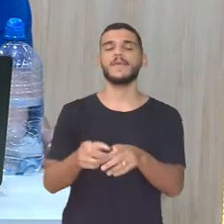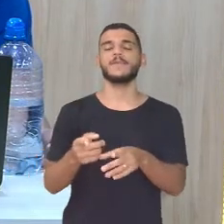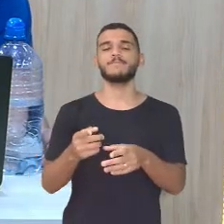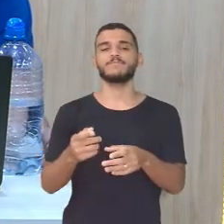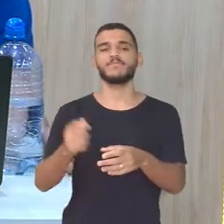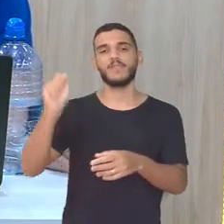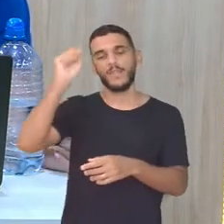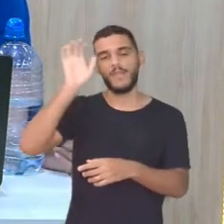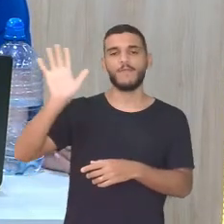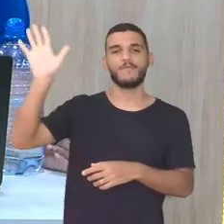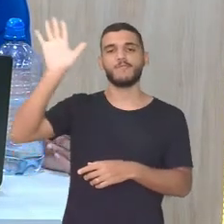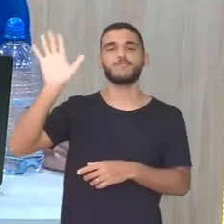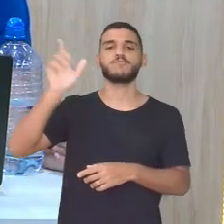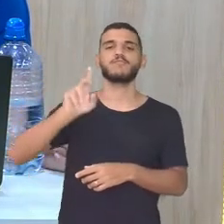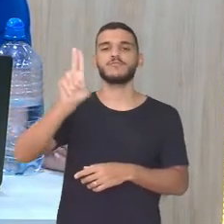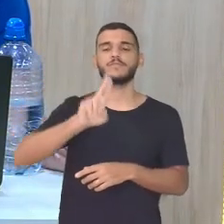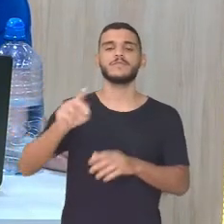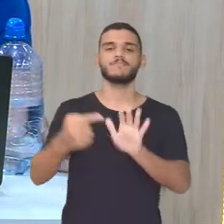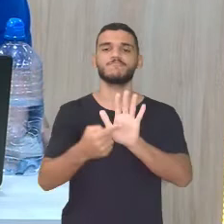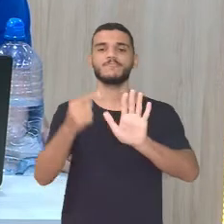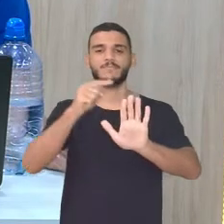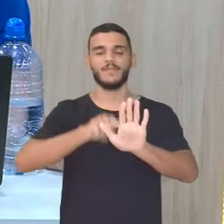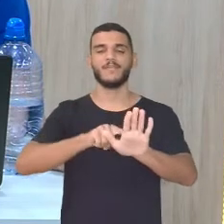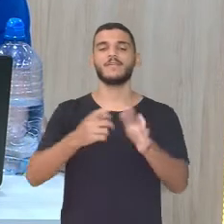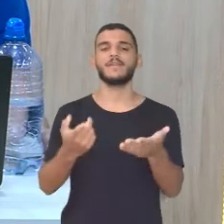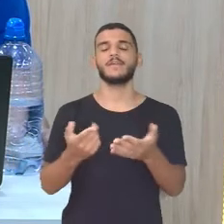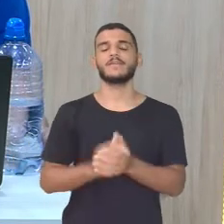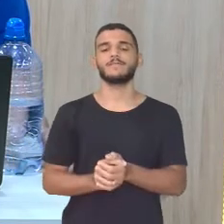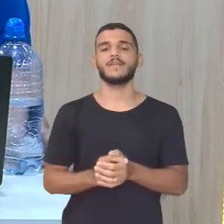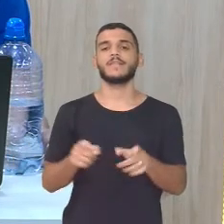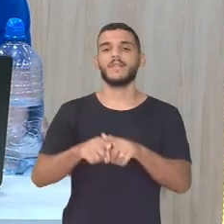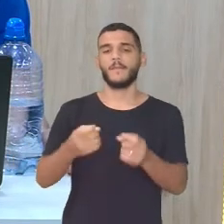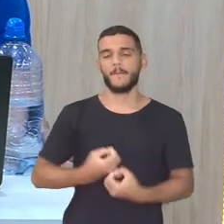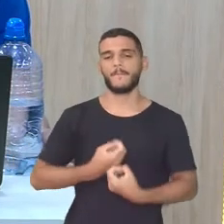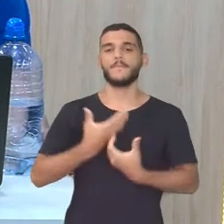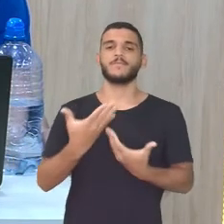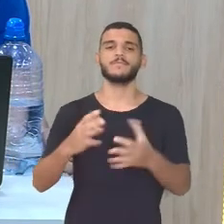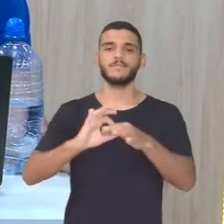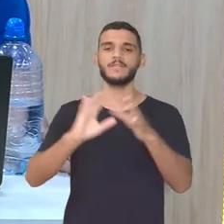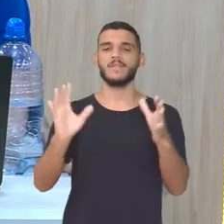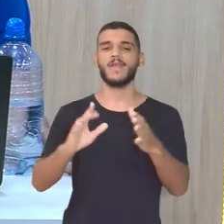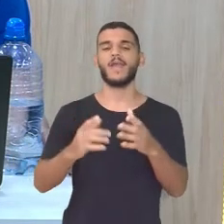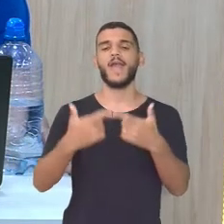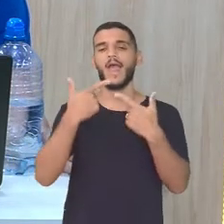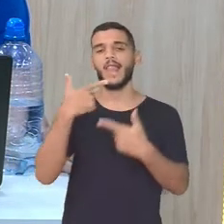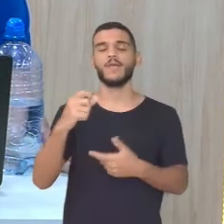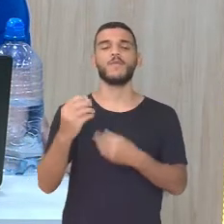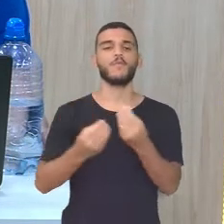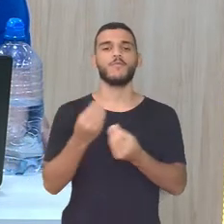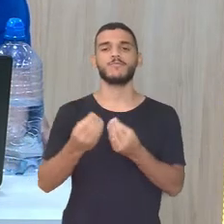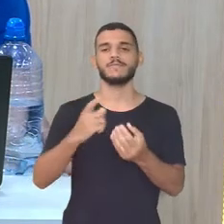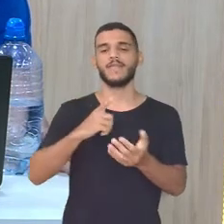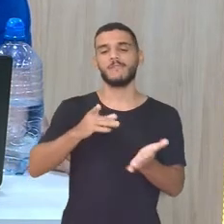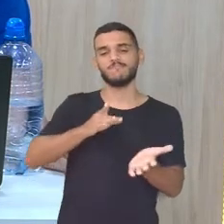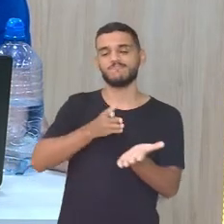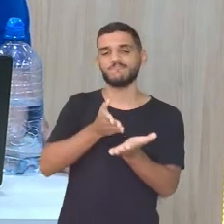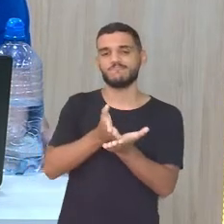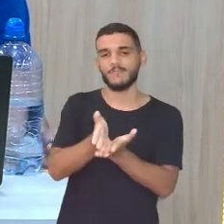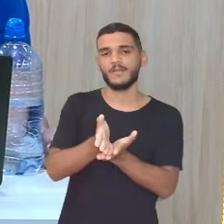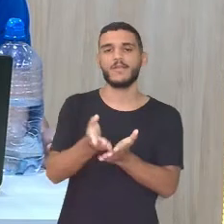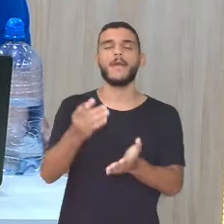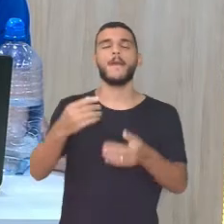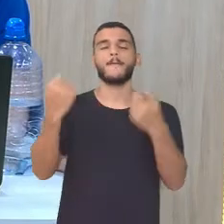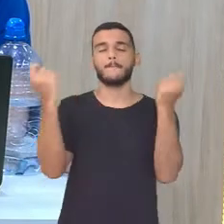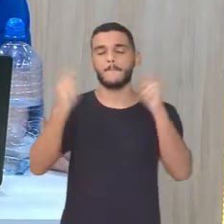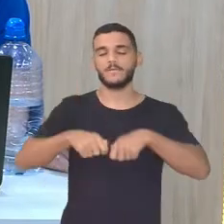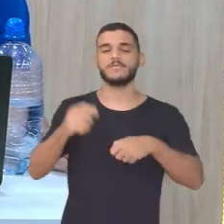liberdade poética, ou seja, a língua pode não obedecer inteiramente à norma padrão, pois é possível fazer